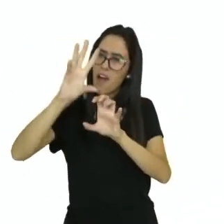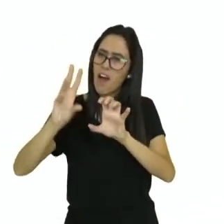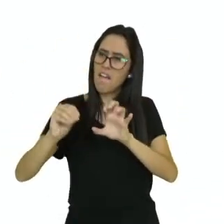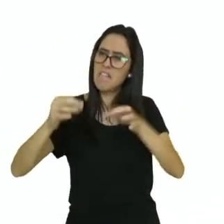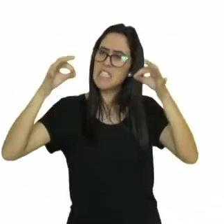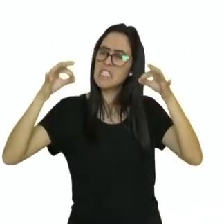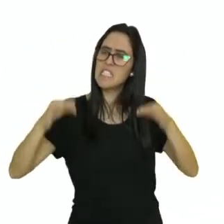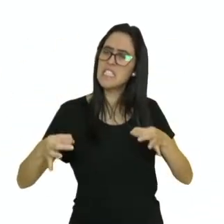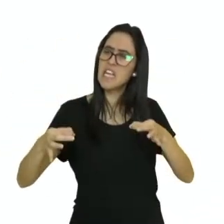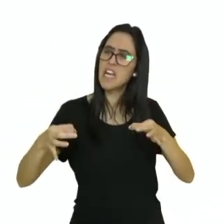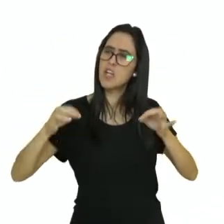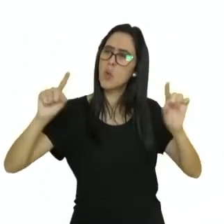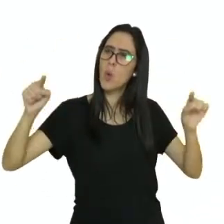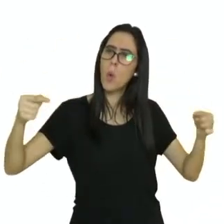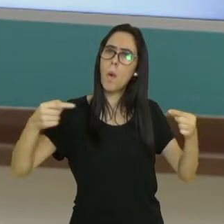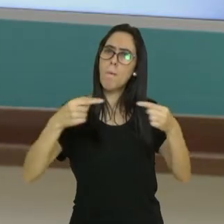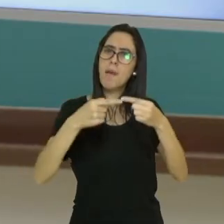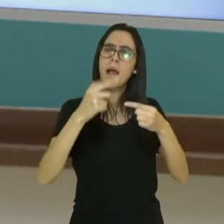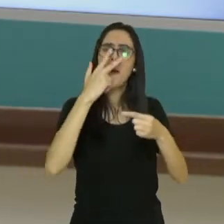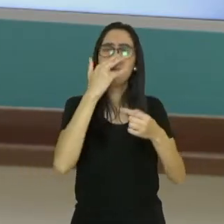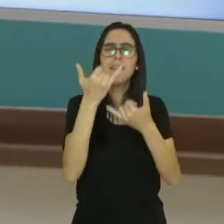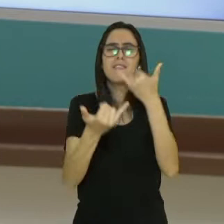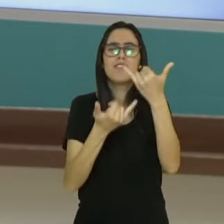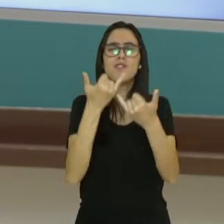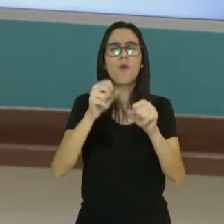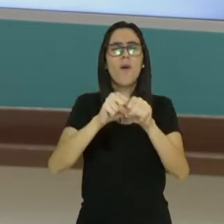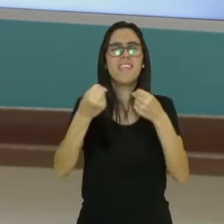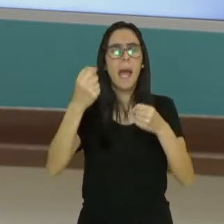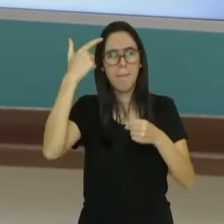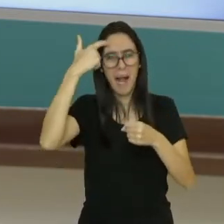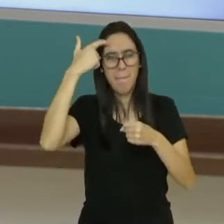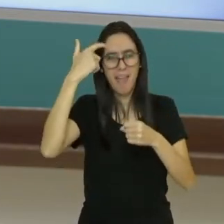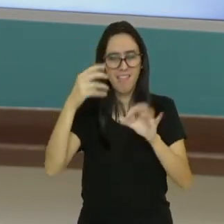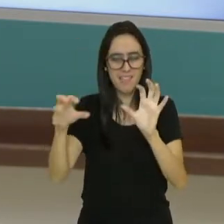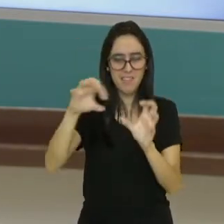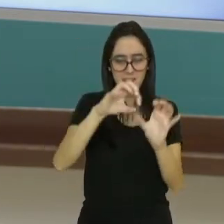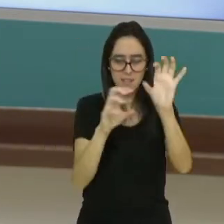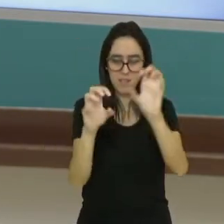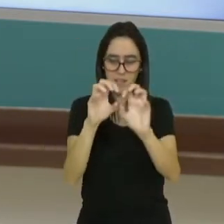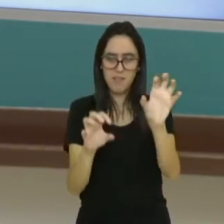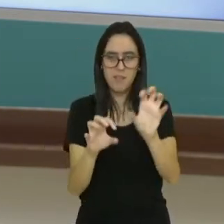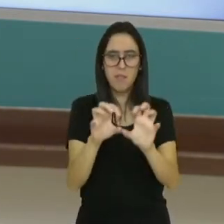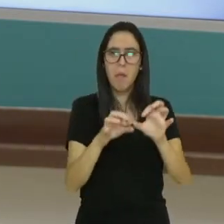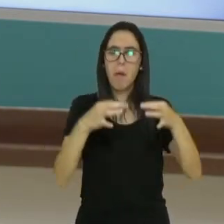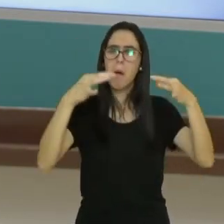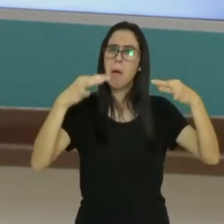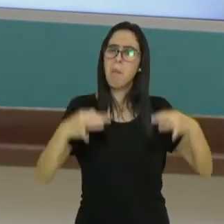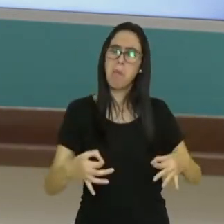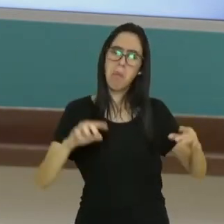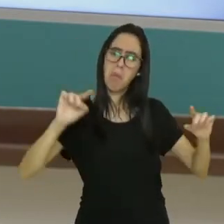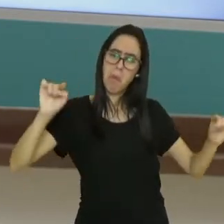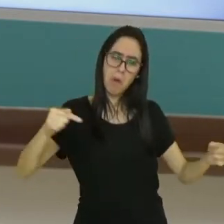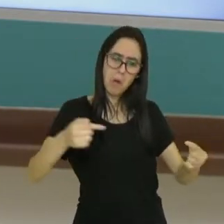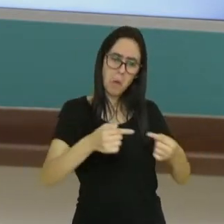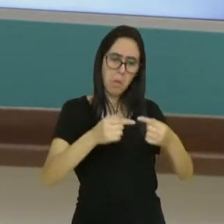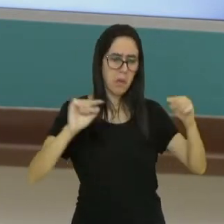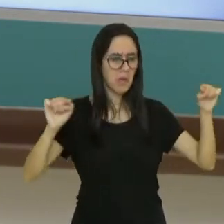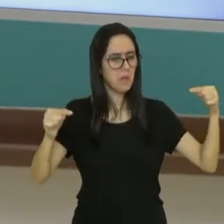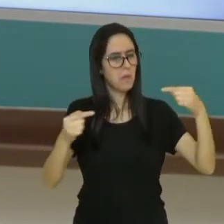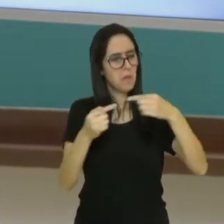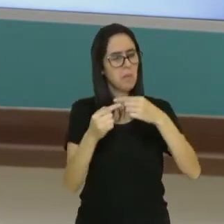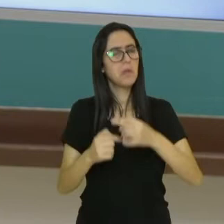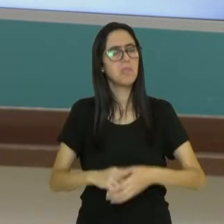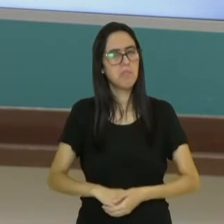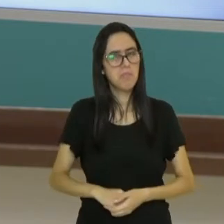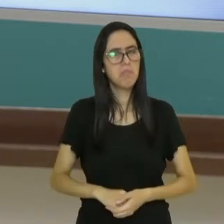africano. Então parecia que eram quebra-cabeças, né? Que se você juntasse os continentes, eles iam se encaixar